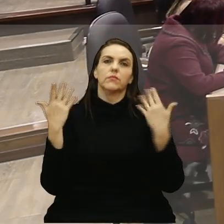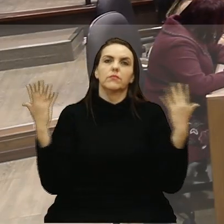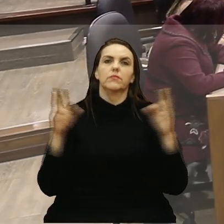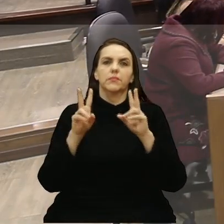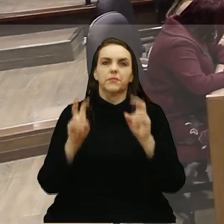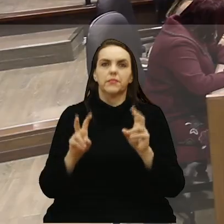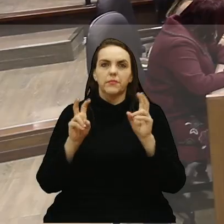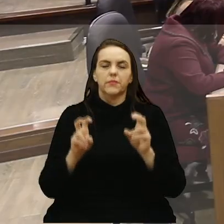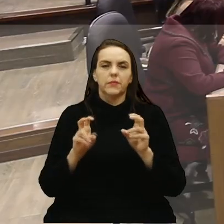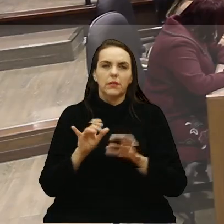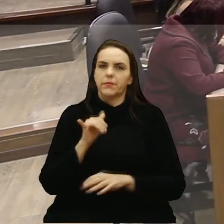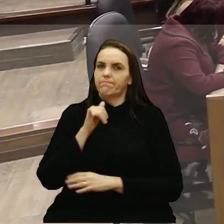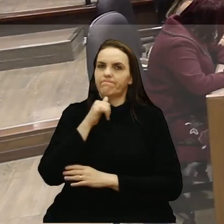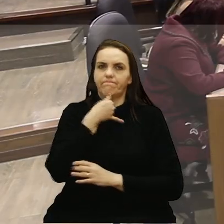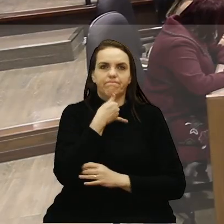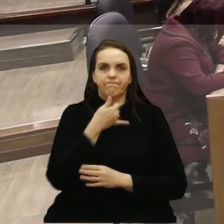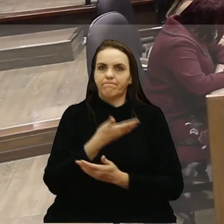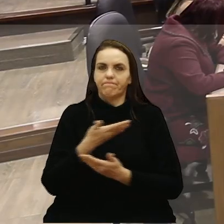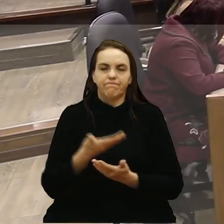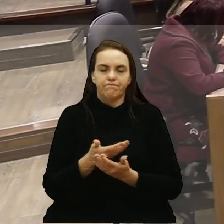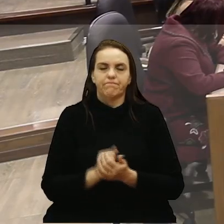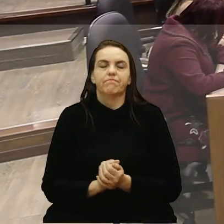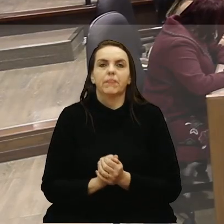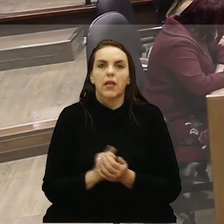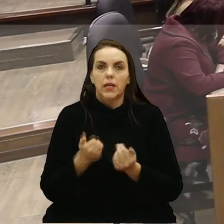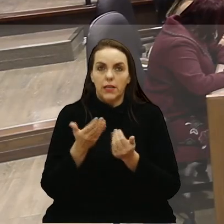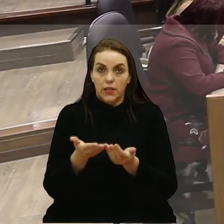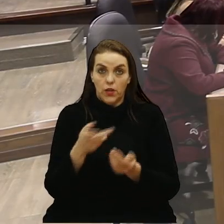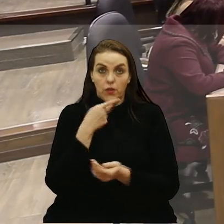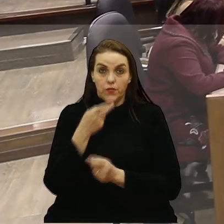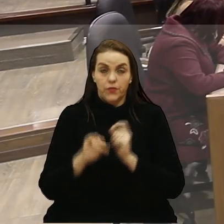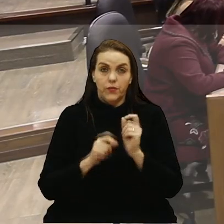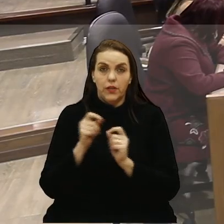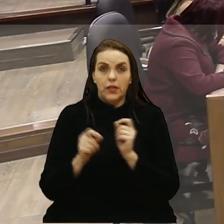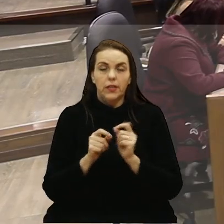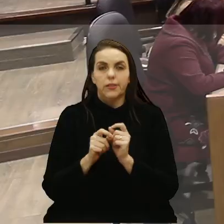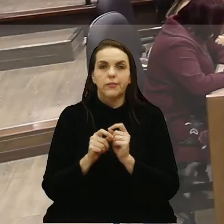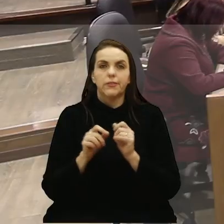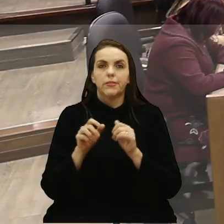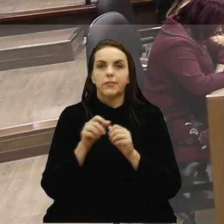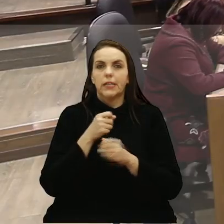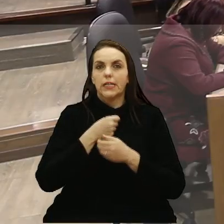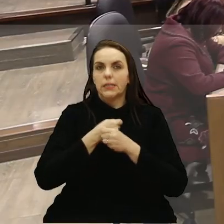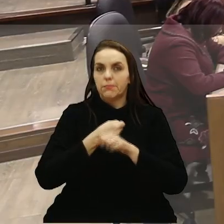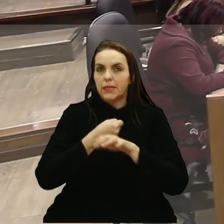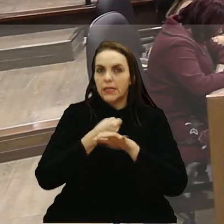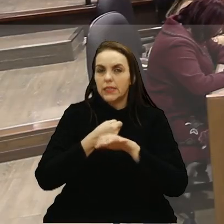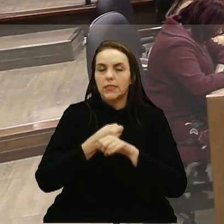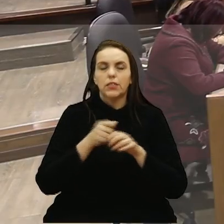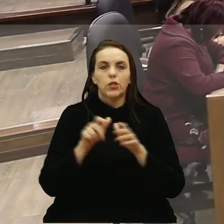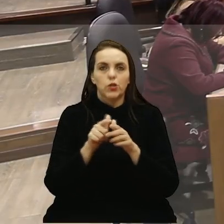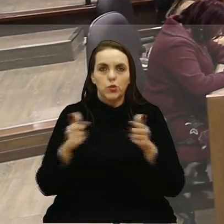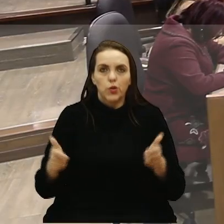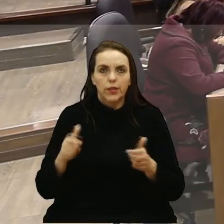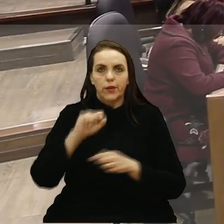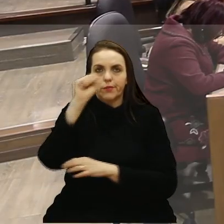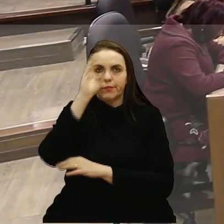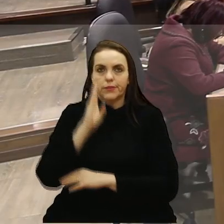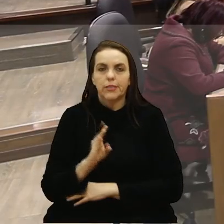tema lastimável. E aqui eu falo, os veículos de imprensa, Jornal Nacional, CNN, Globo